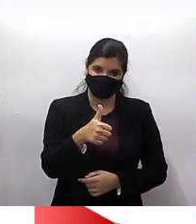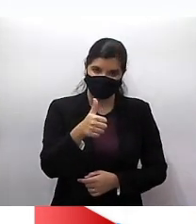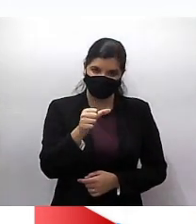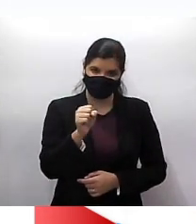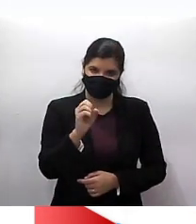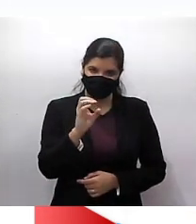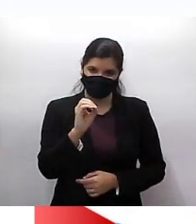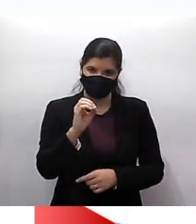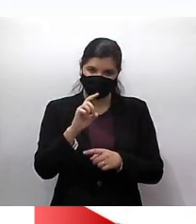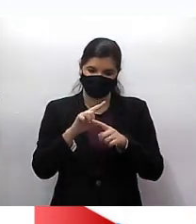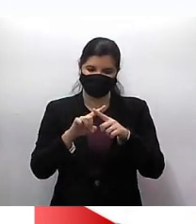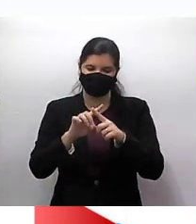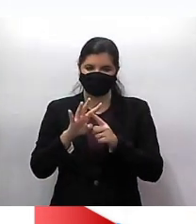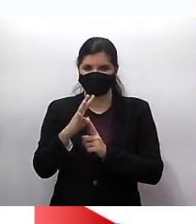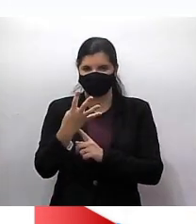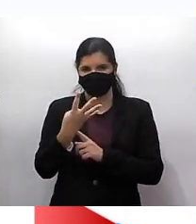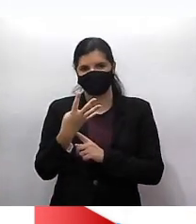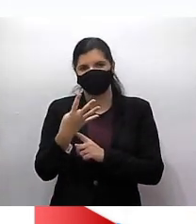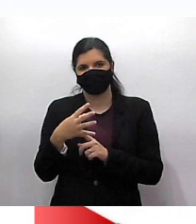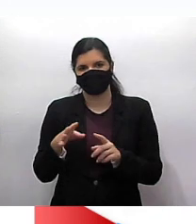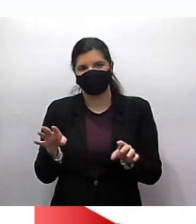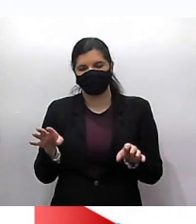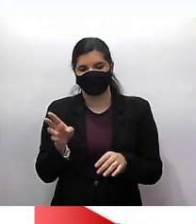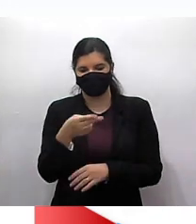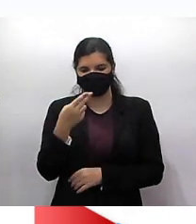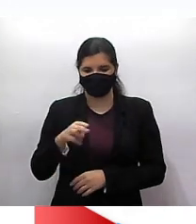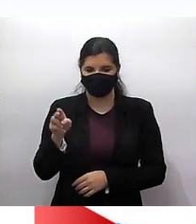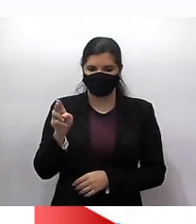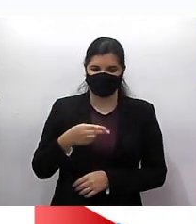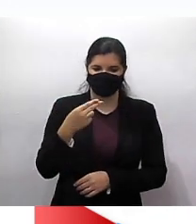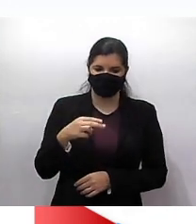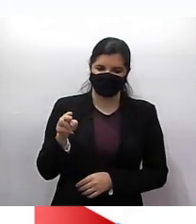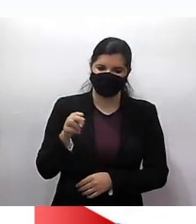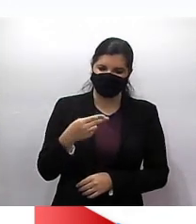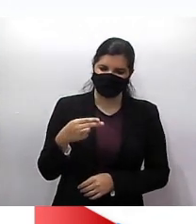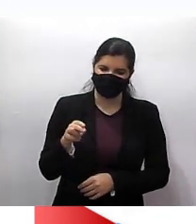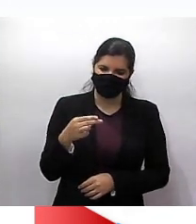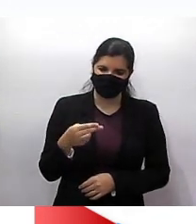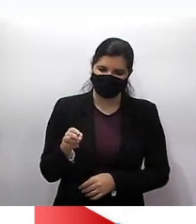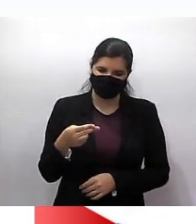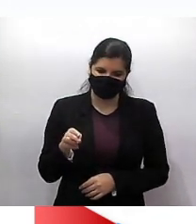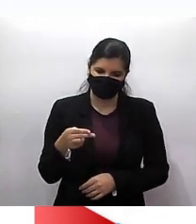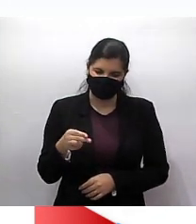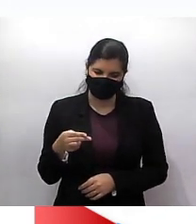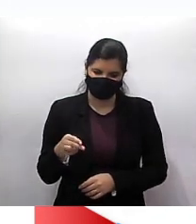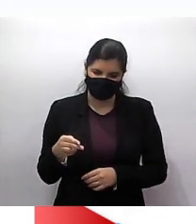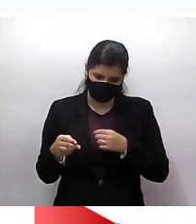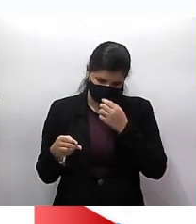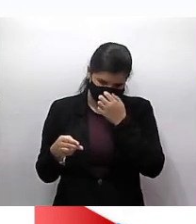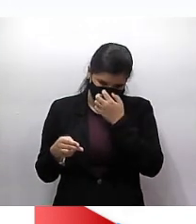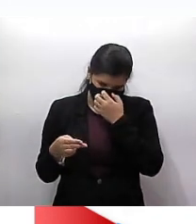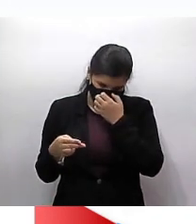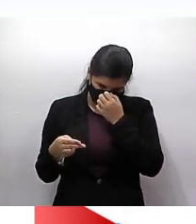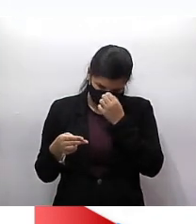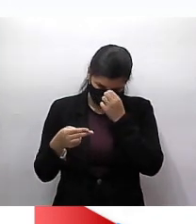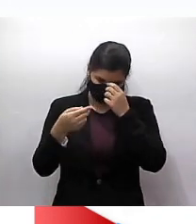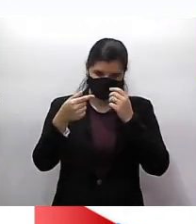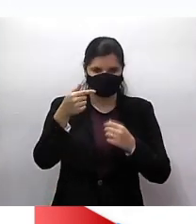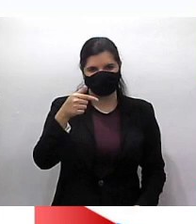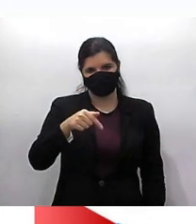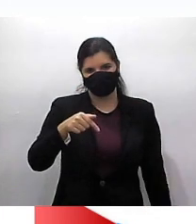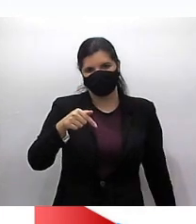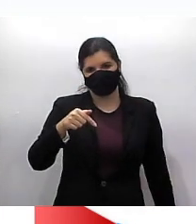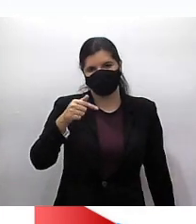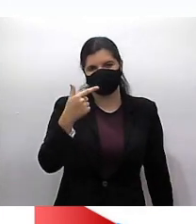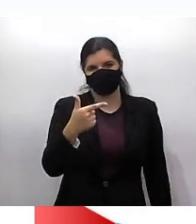aí eu vou ter o total de cordas a ser utilizadas nessa empreitada, tá bom? Então,